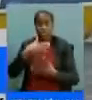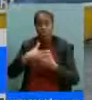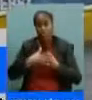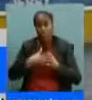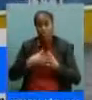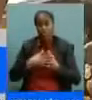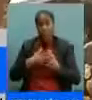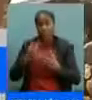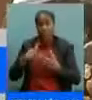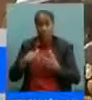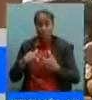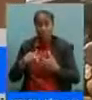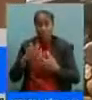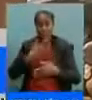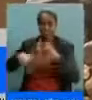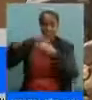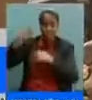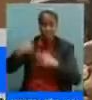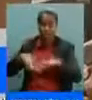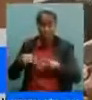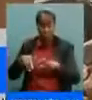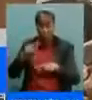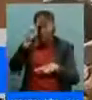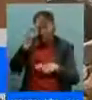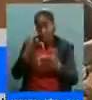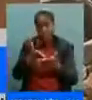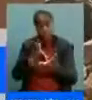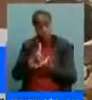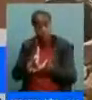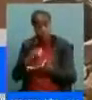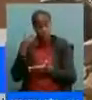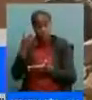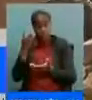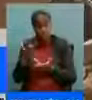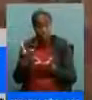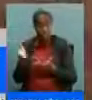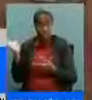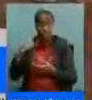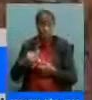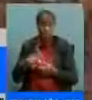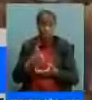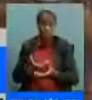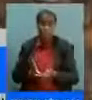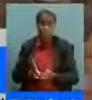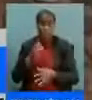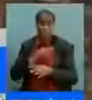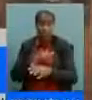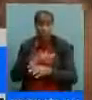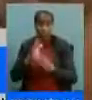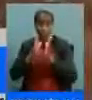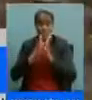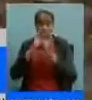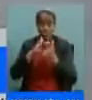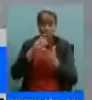tradição, então não tem que segui-lo. Para nós mais jovens, nós crianças, quando nós bebemos, bate aguentar. As festas de Santa Cruz